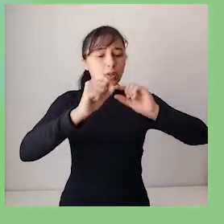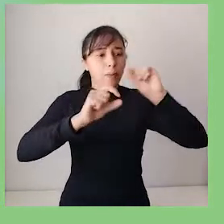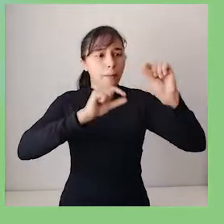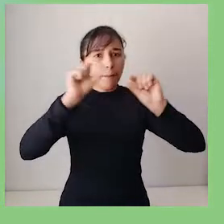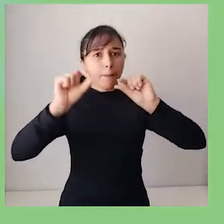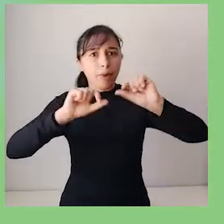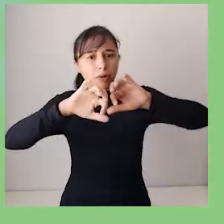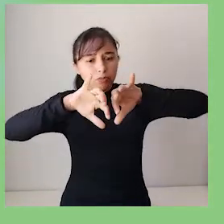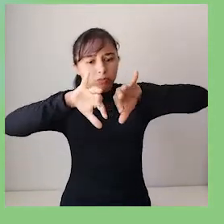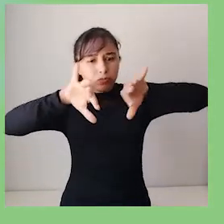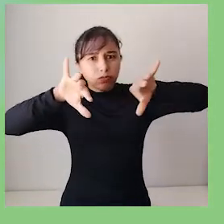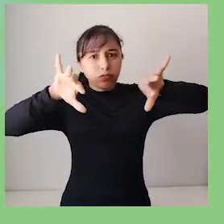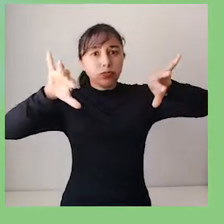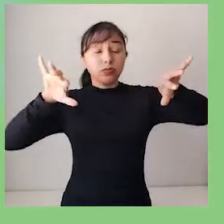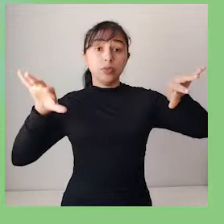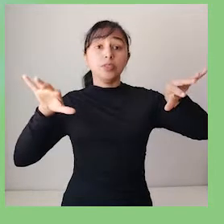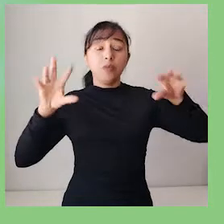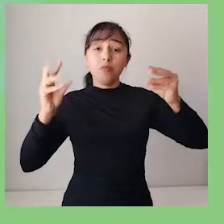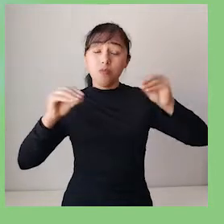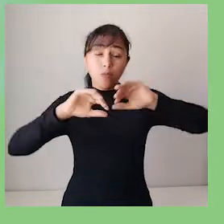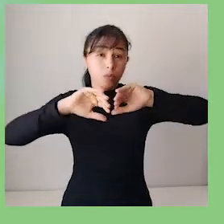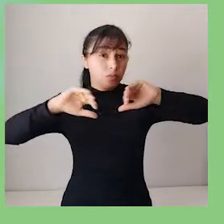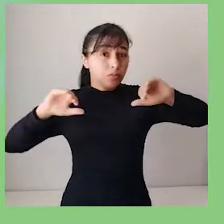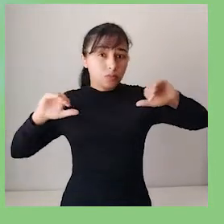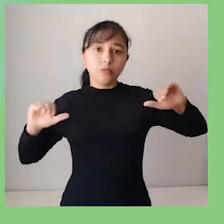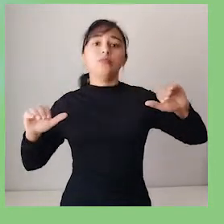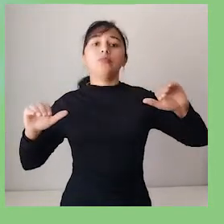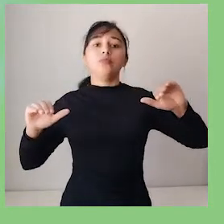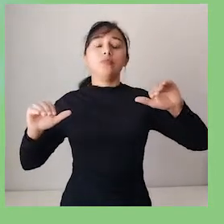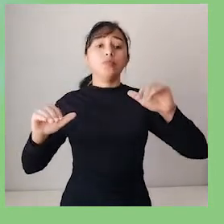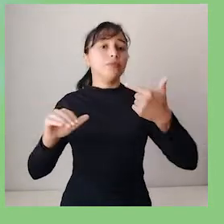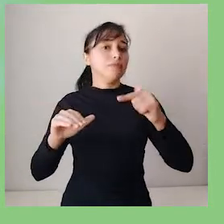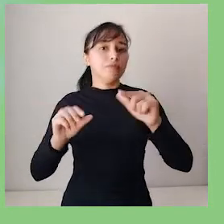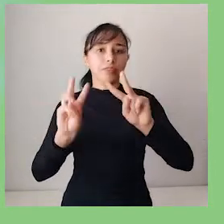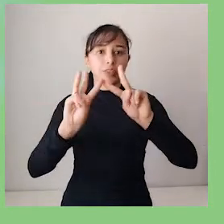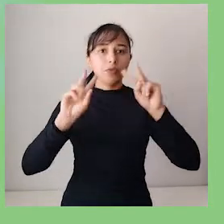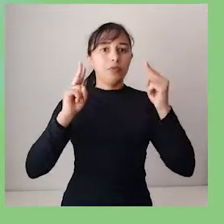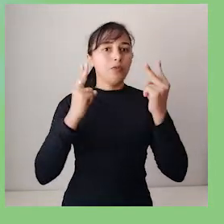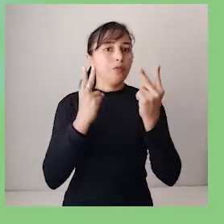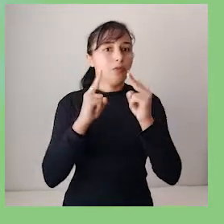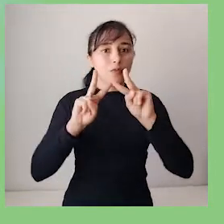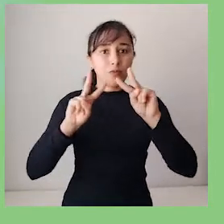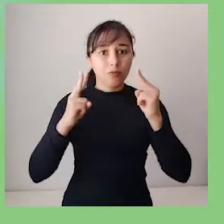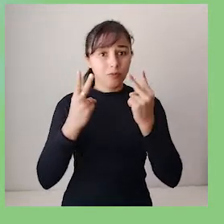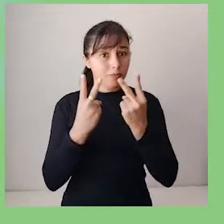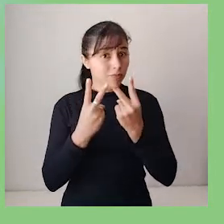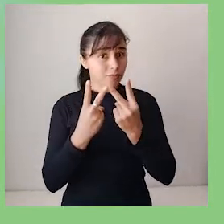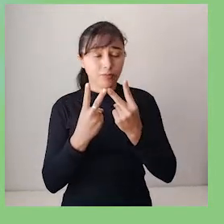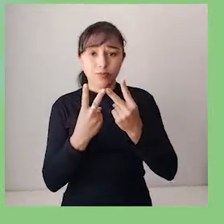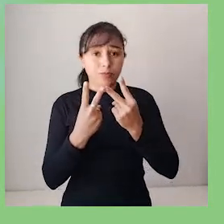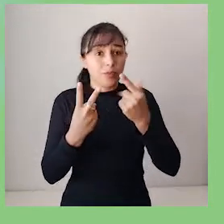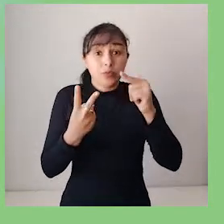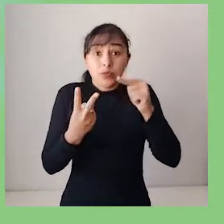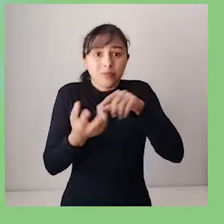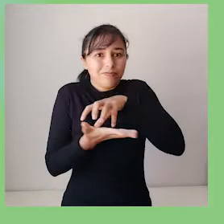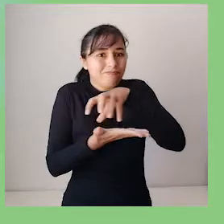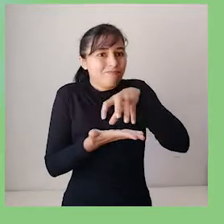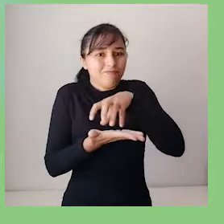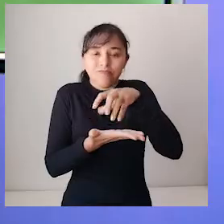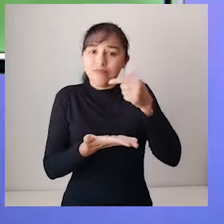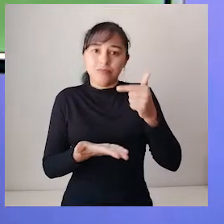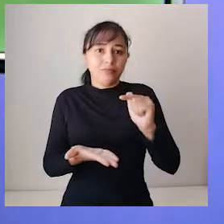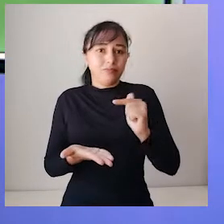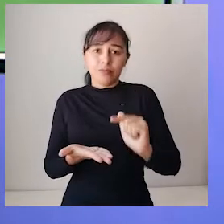estão muito afastadas das outras, não tendo um volume, uma forma que se